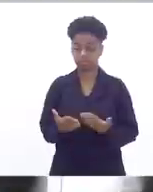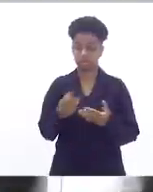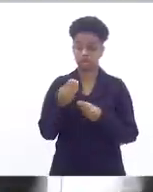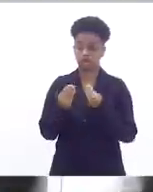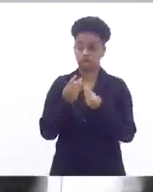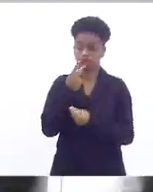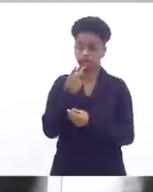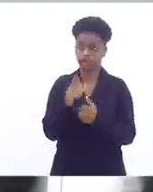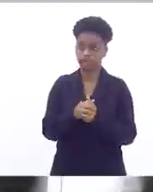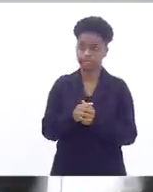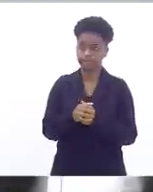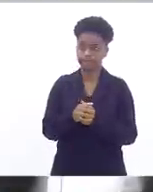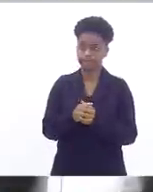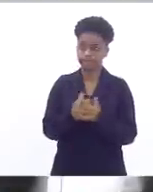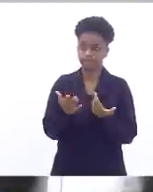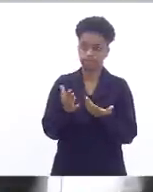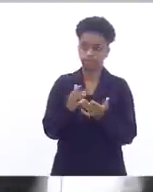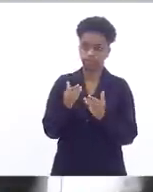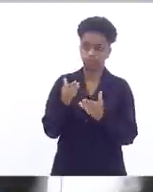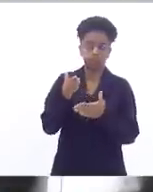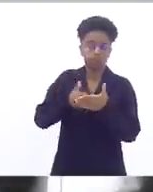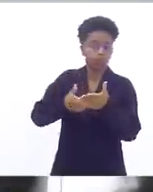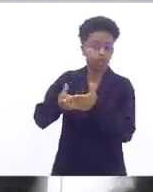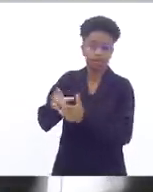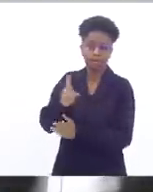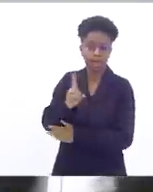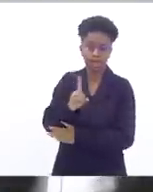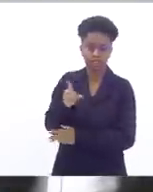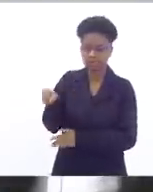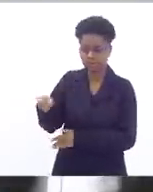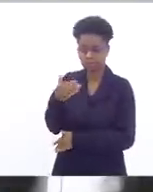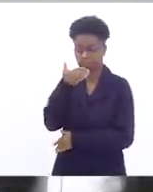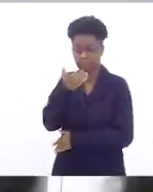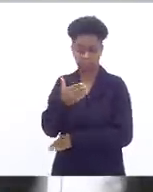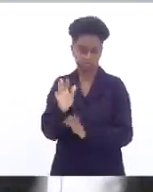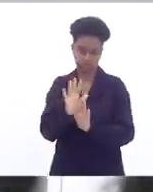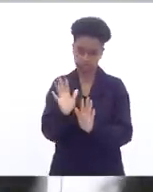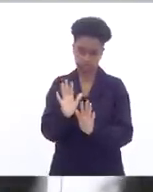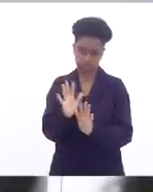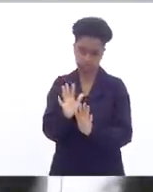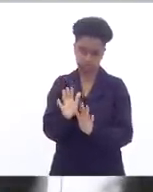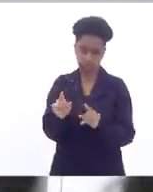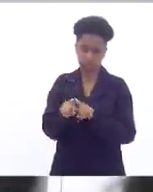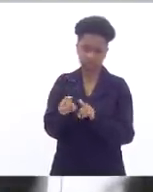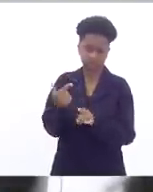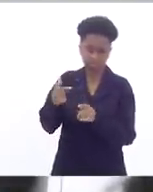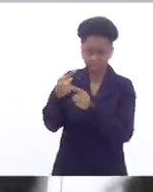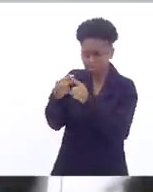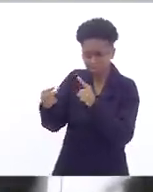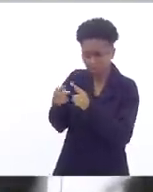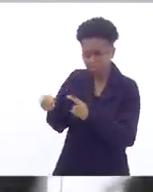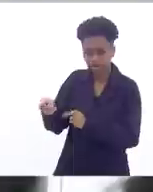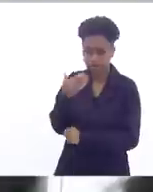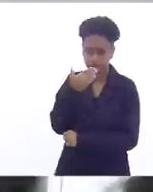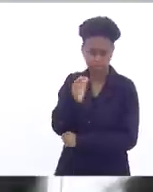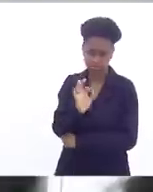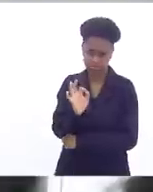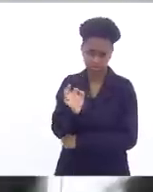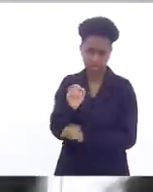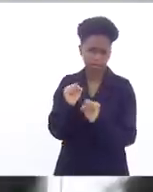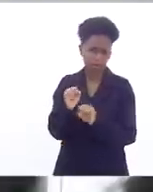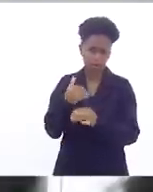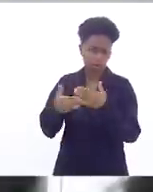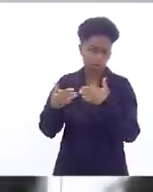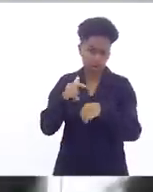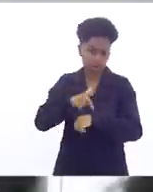eu vou dizer não inviabiliza o pensionista de peticionar nem é proibido a petição dele Pode pressionar quando